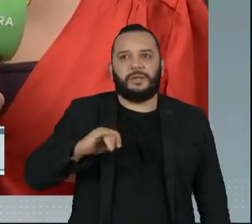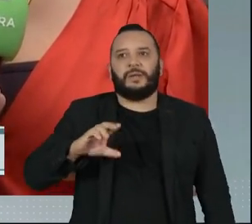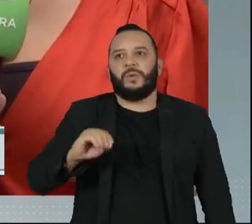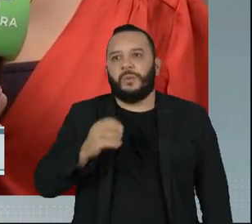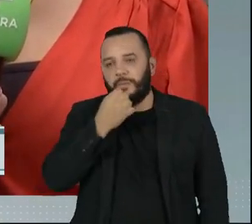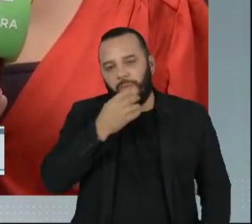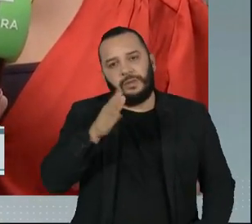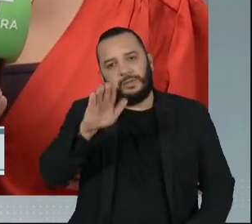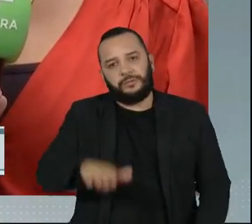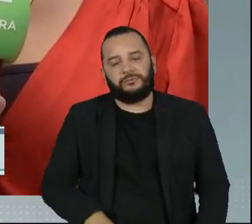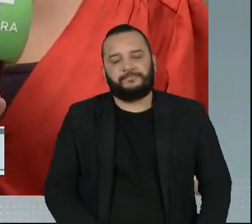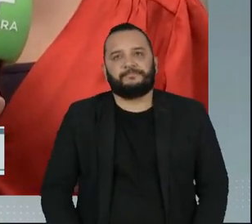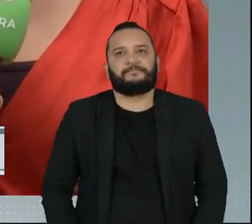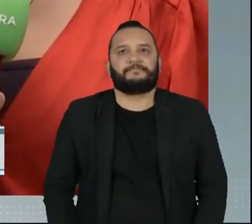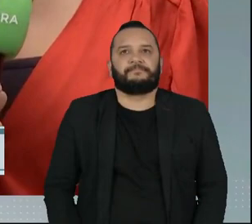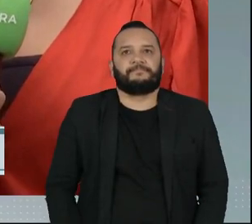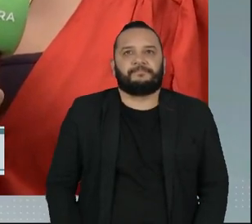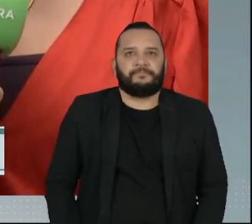Adriana.